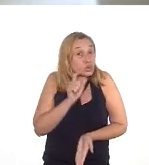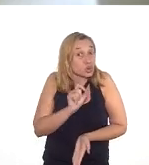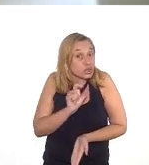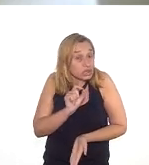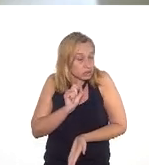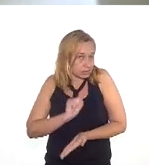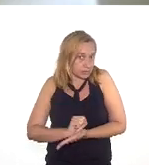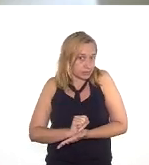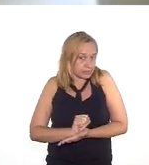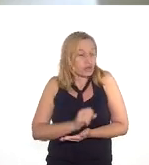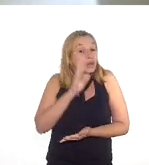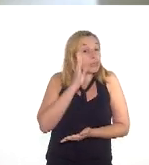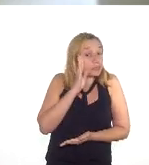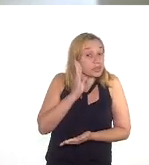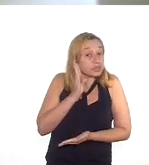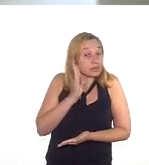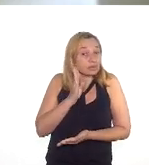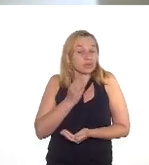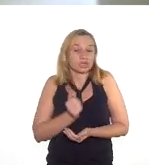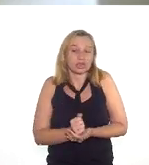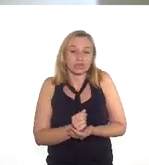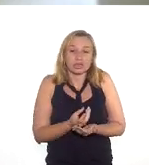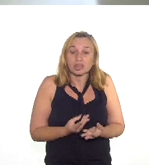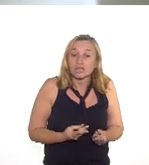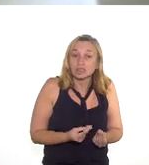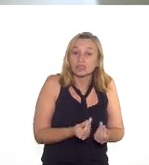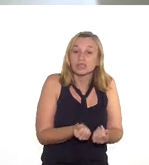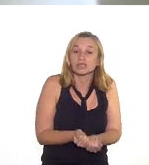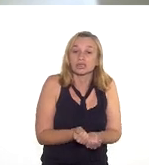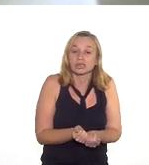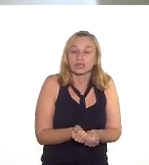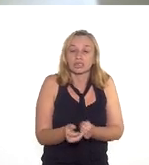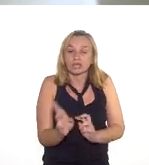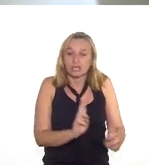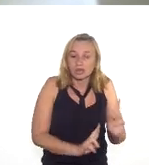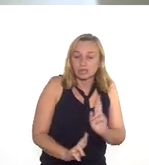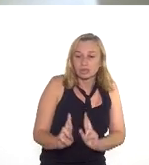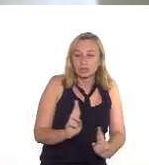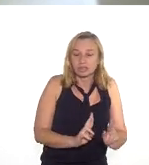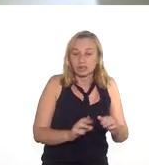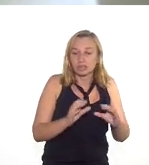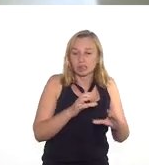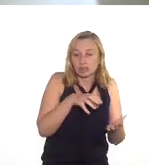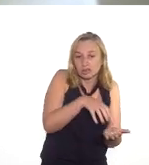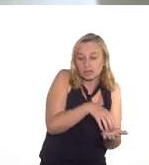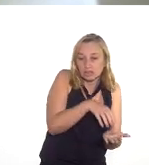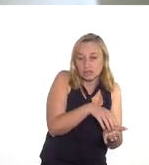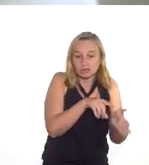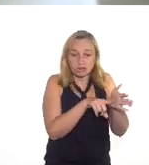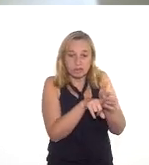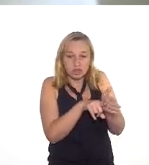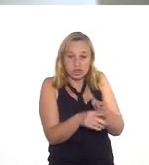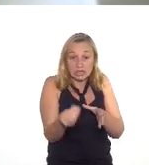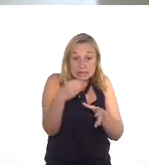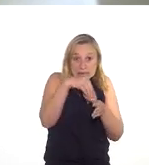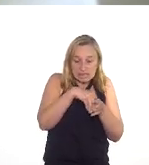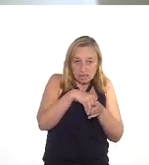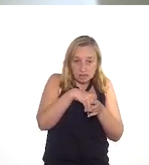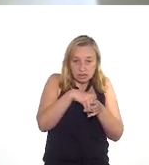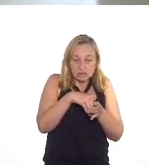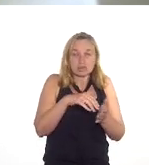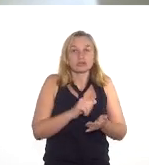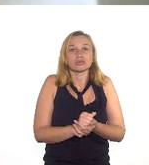e principalmente nas despesas relacionadas a centros de pesquisa internos,